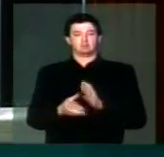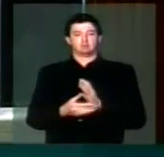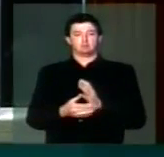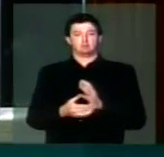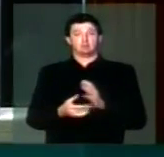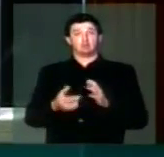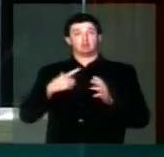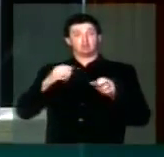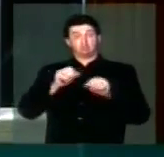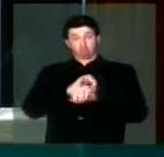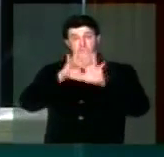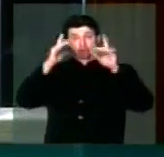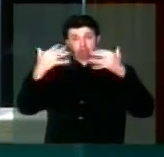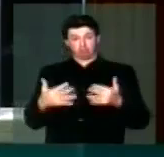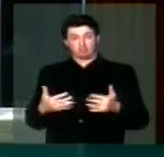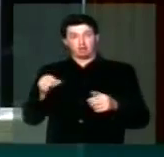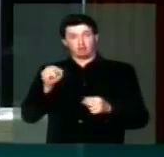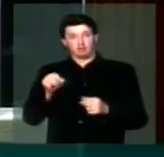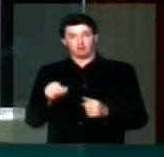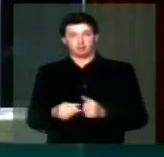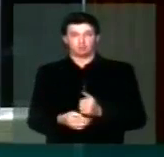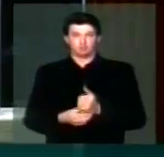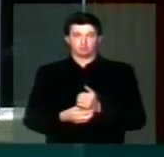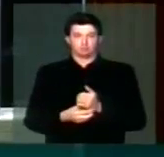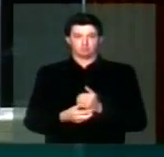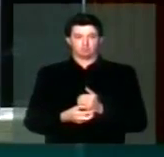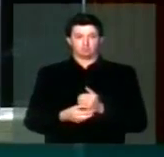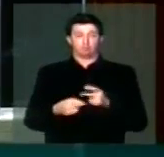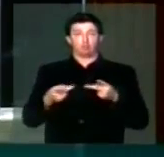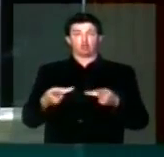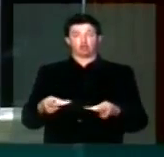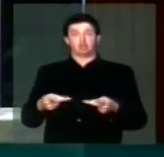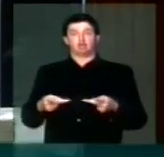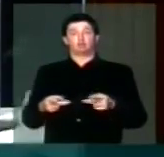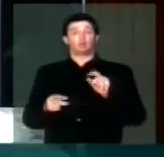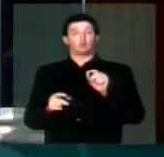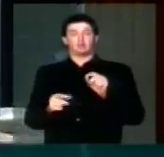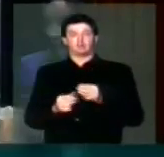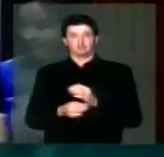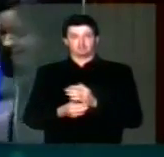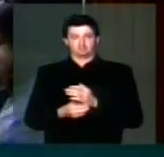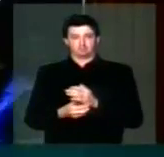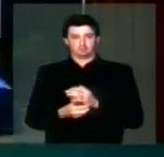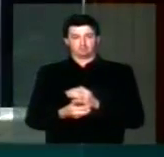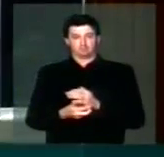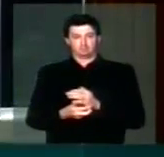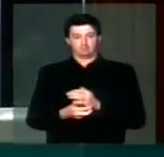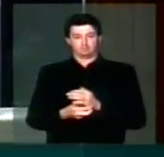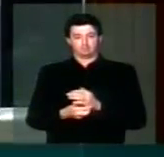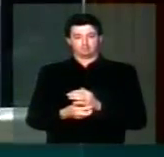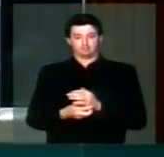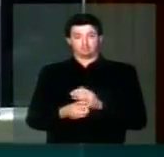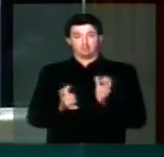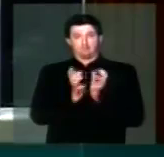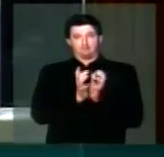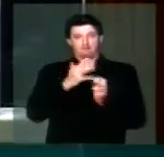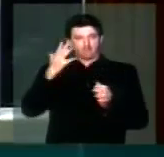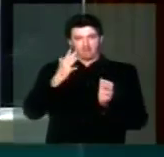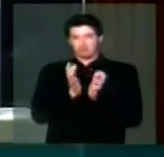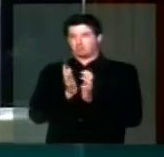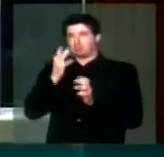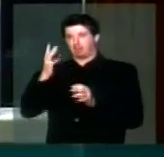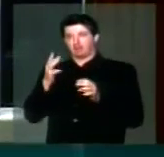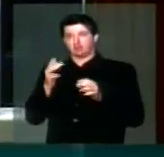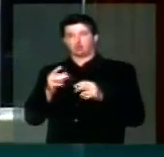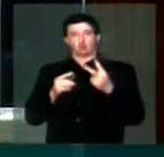um esclarecimento e um projeto definindo que a fusão entre dois